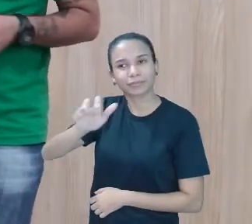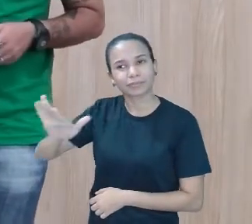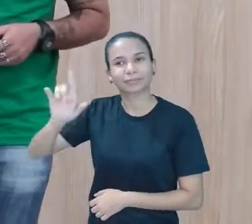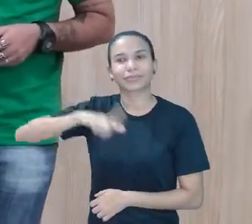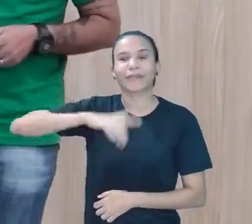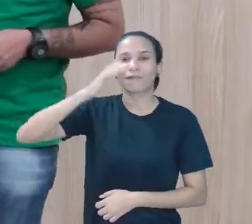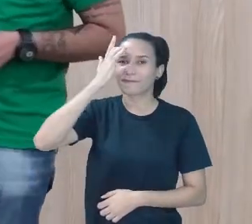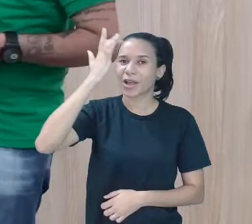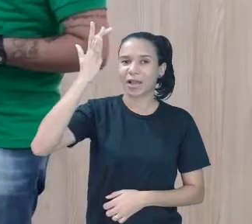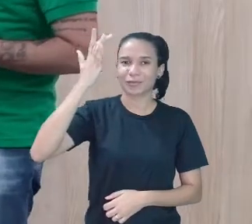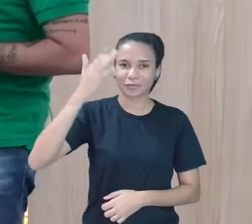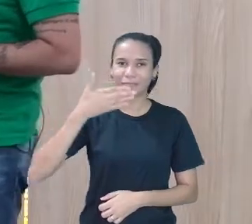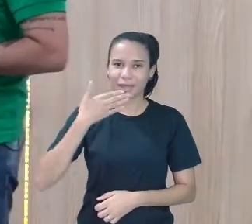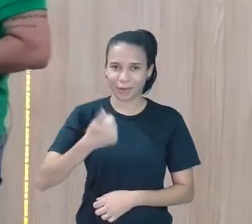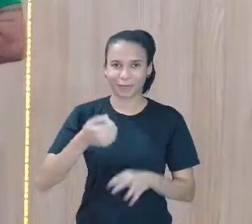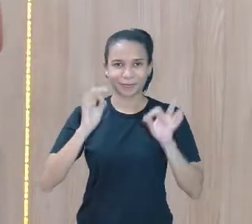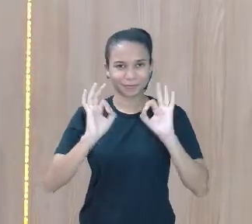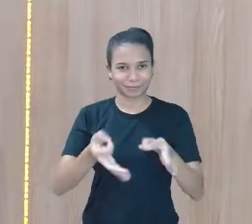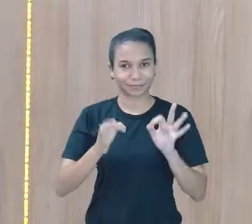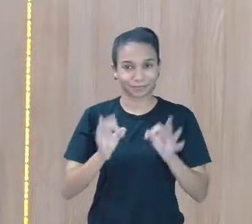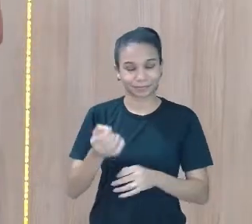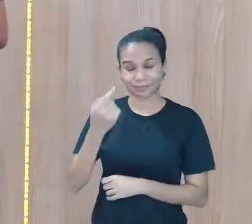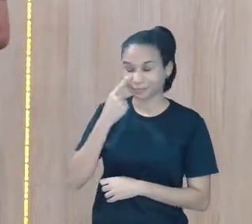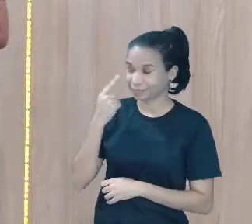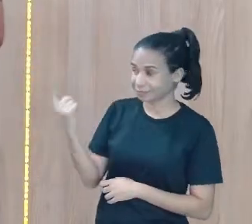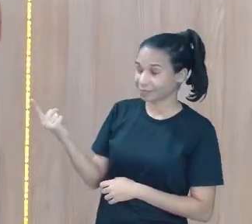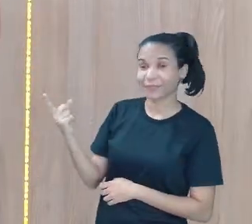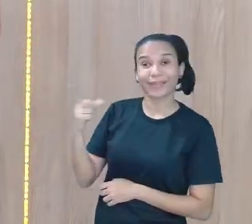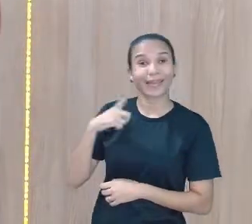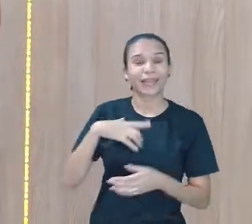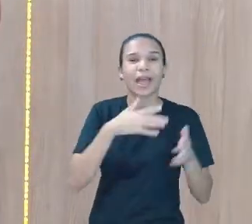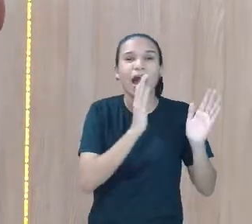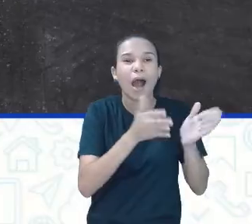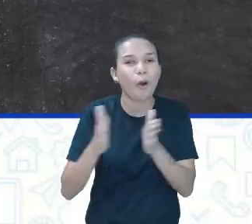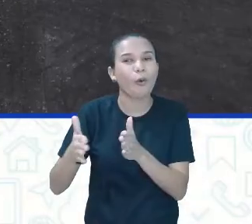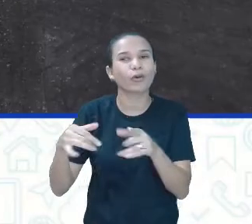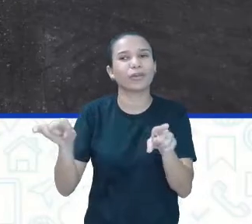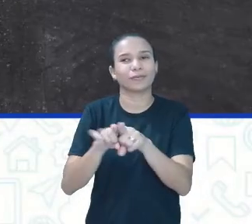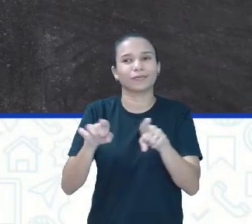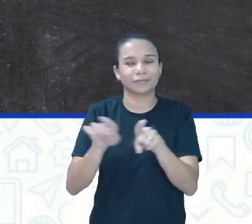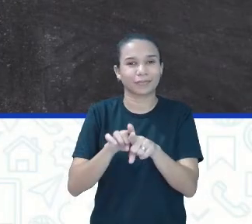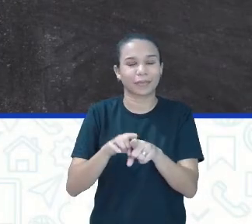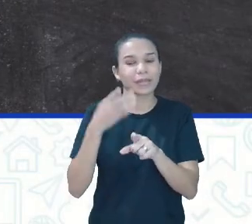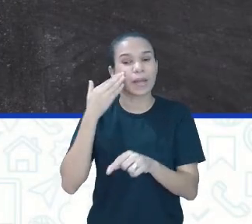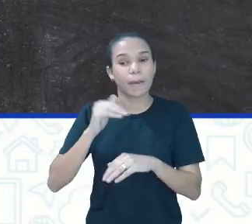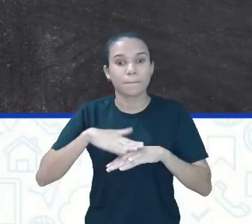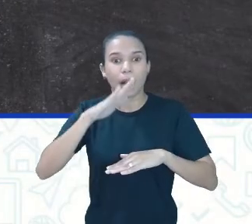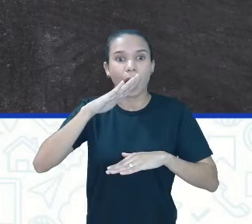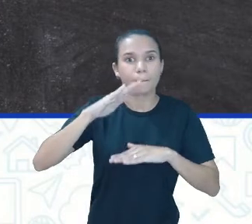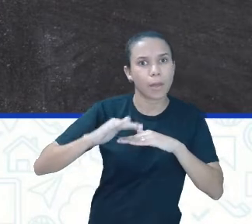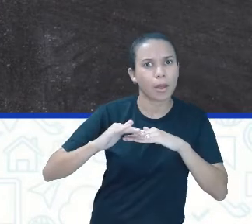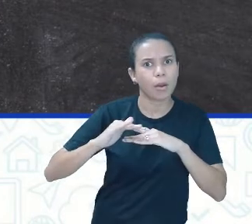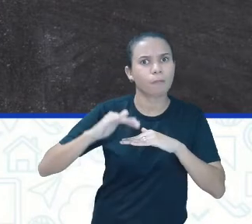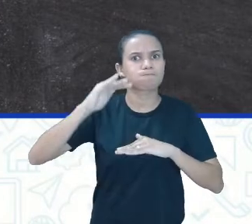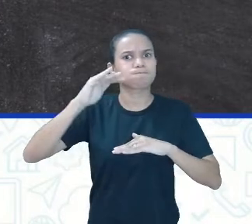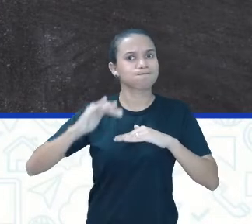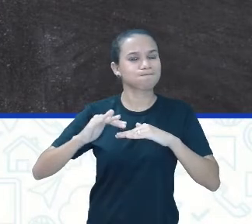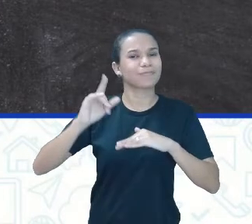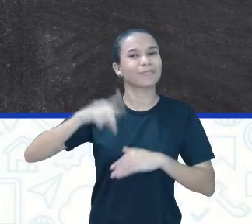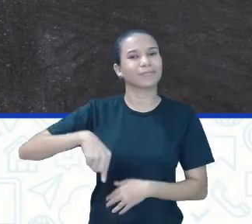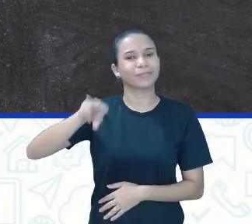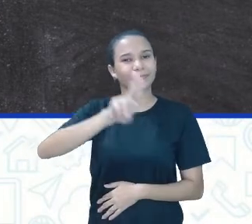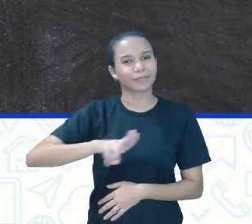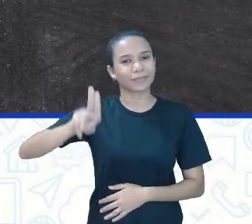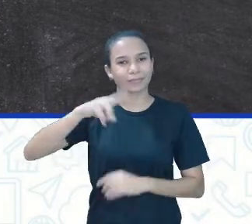uma facilidade maior, tá certo? Então, nesse caso aqui, a ordem também. A ordem é ver se é maior ou menor, que é o que a gente está